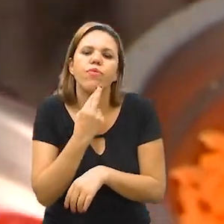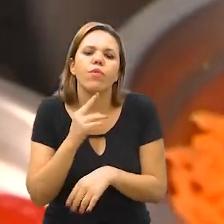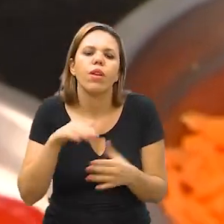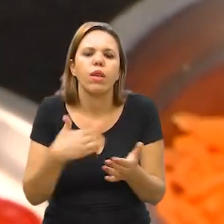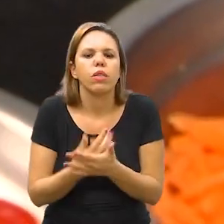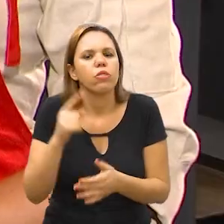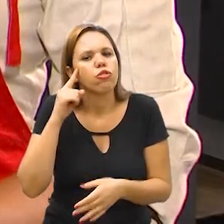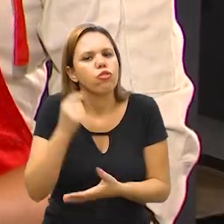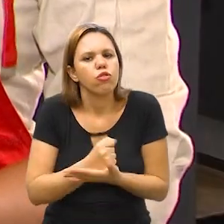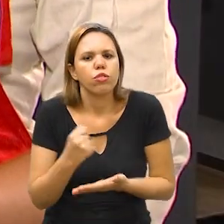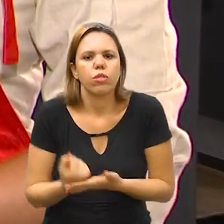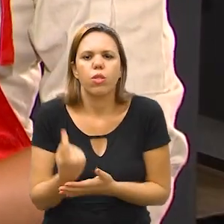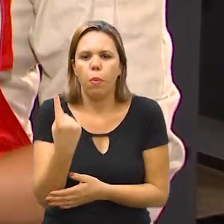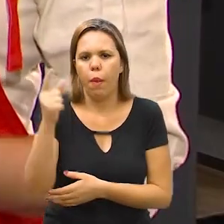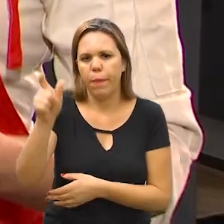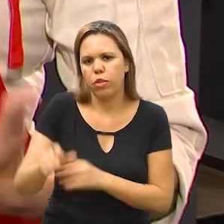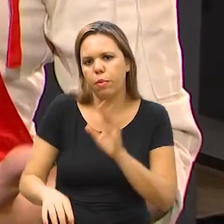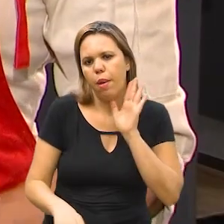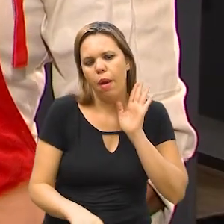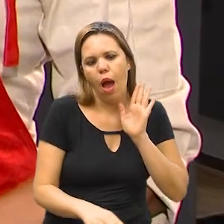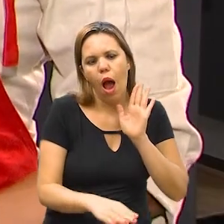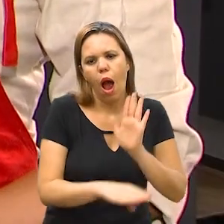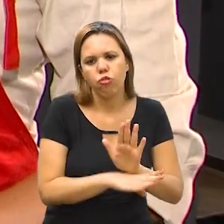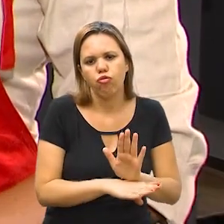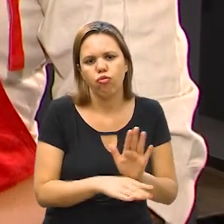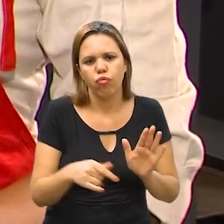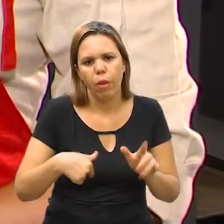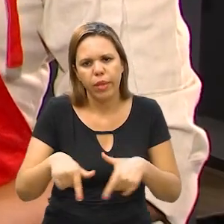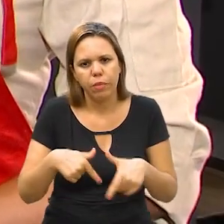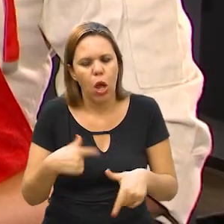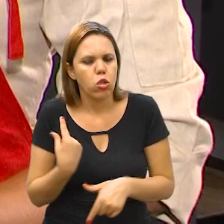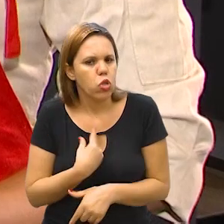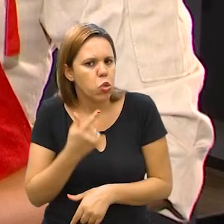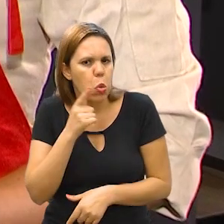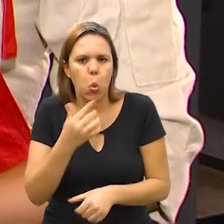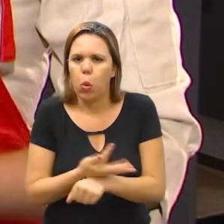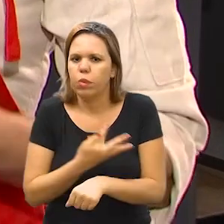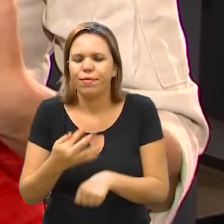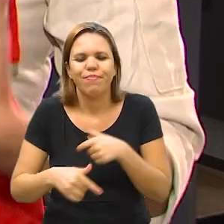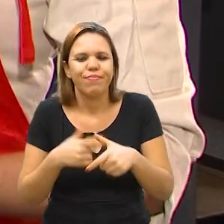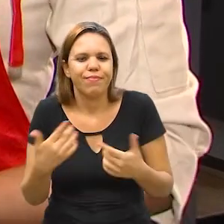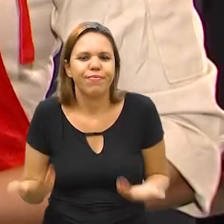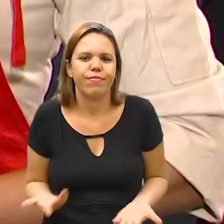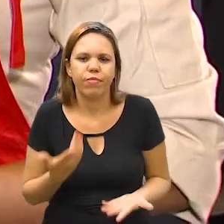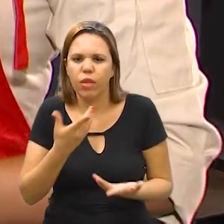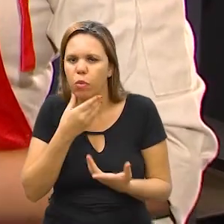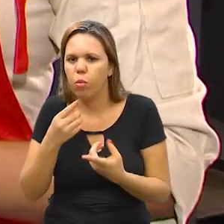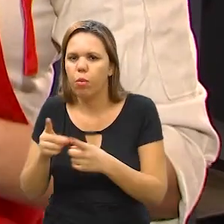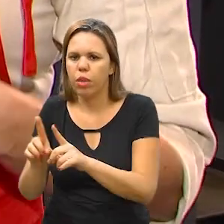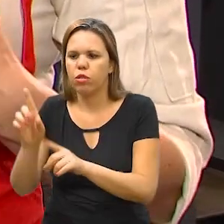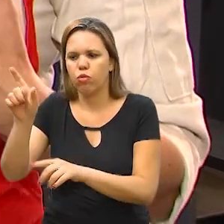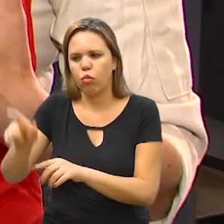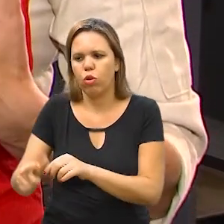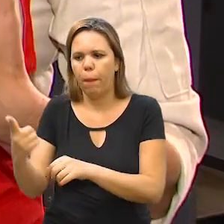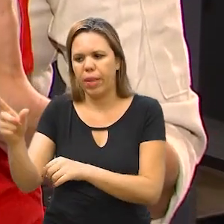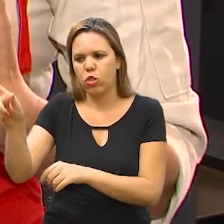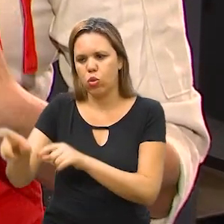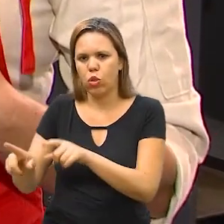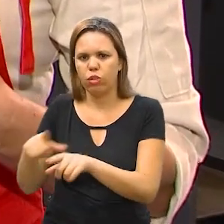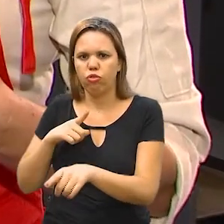o dia que eu contratei uma pessoa para me ajudar, porque eu já não dava mais conta. E o marido dessa pessoa, ela